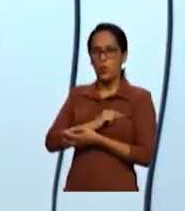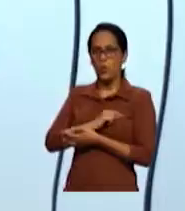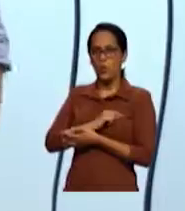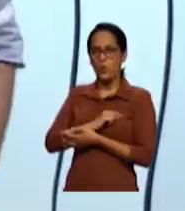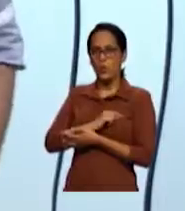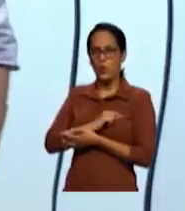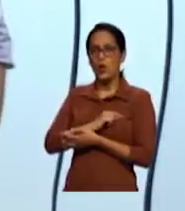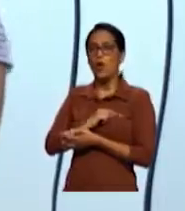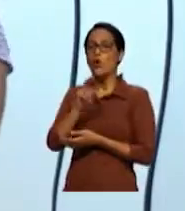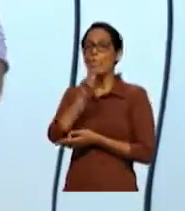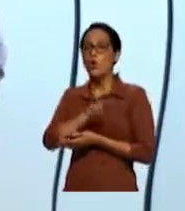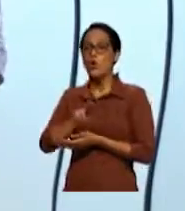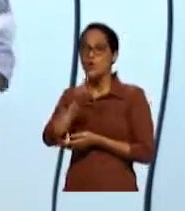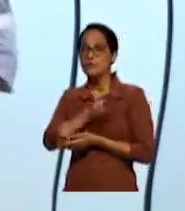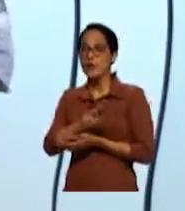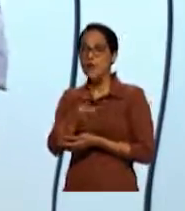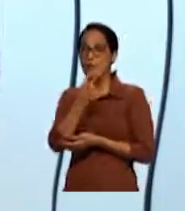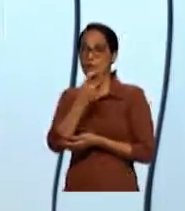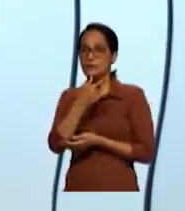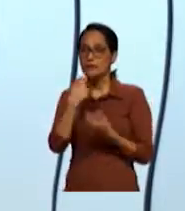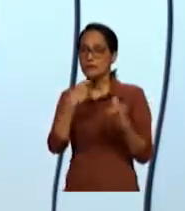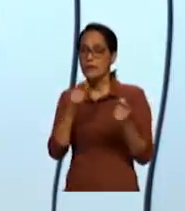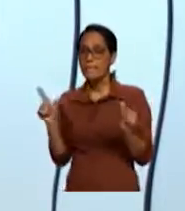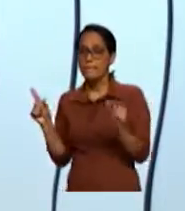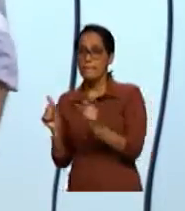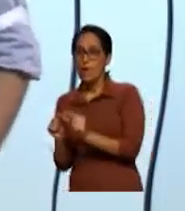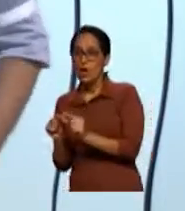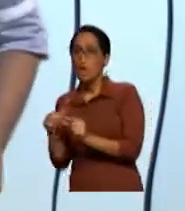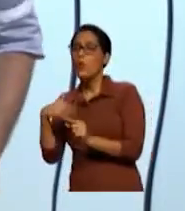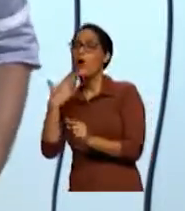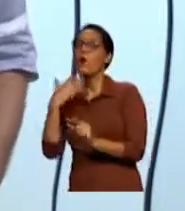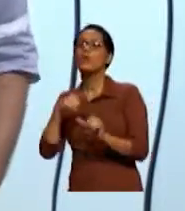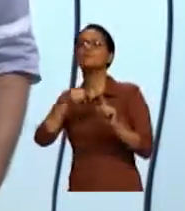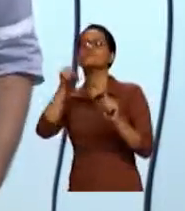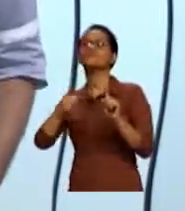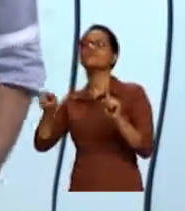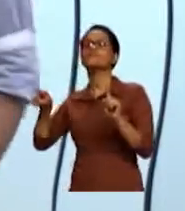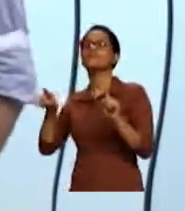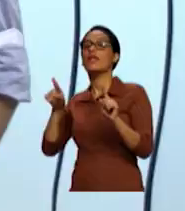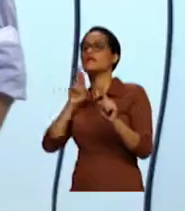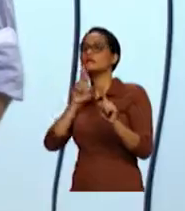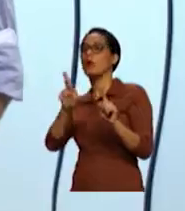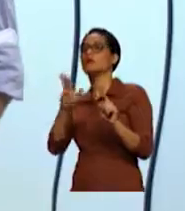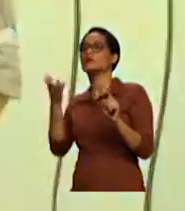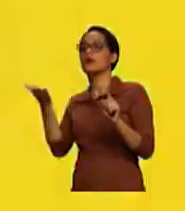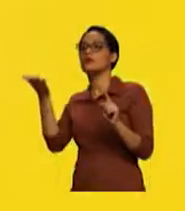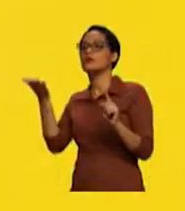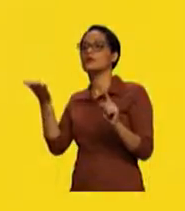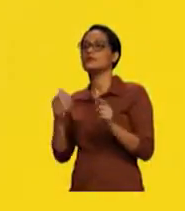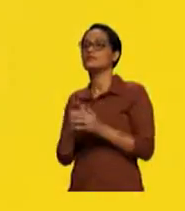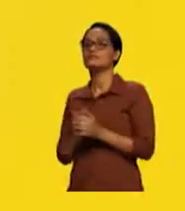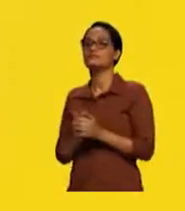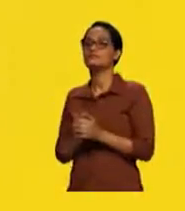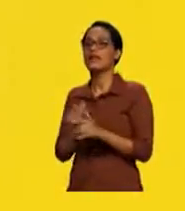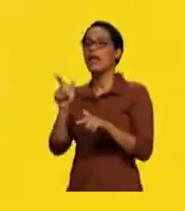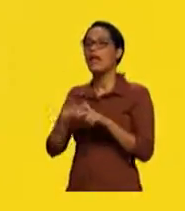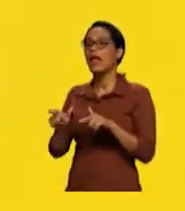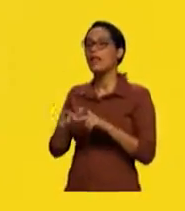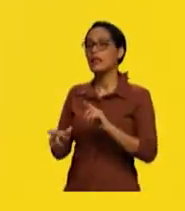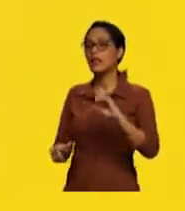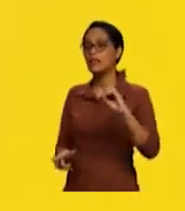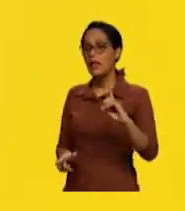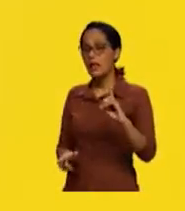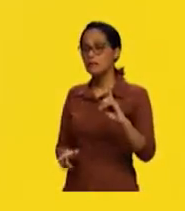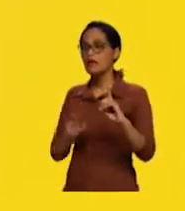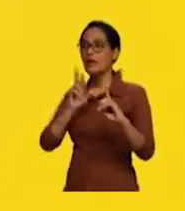uso de anabolizante, ela tem que ser o quê? Menor. Qual gráfico, então, vai ser o ideal aqui? O gráfico da letra D é